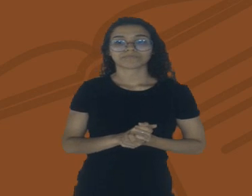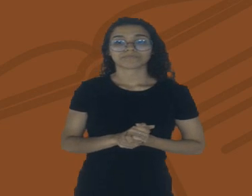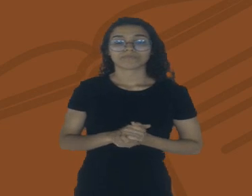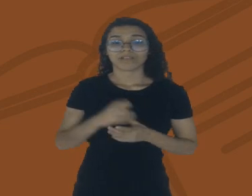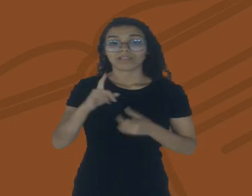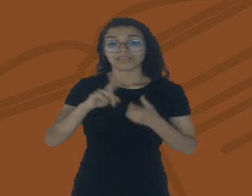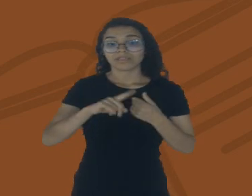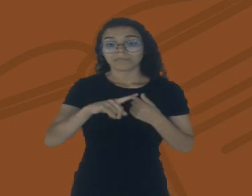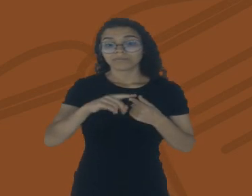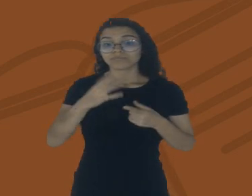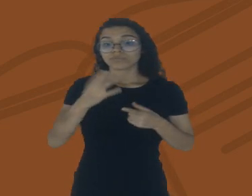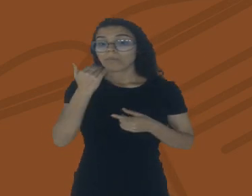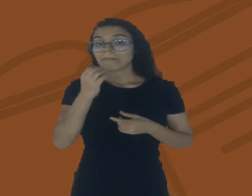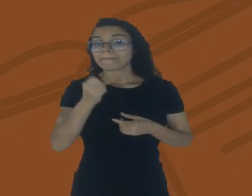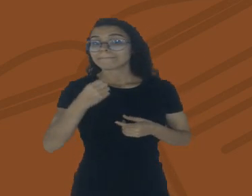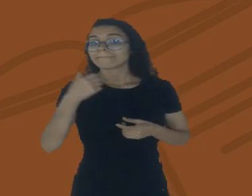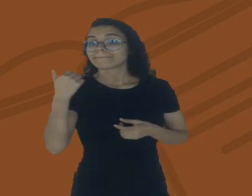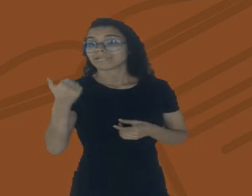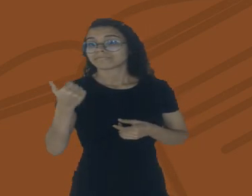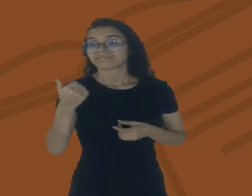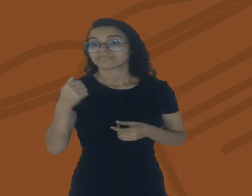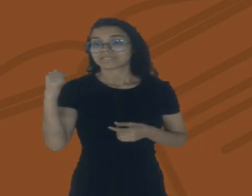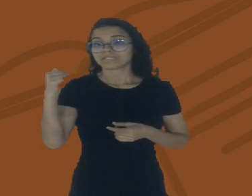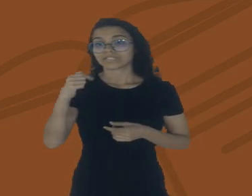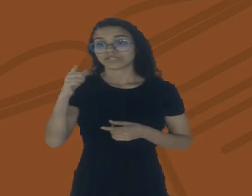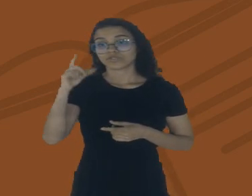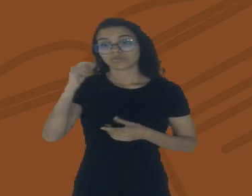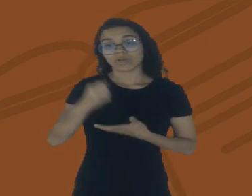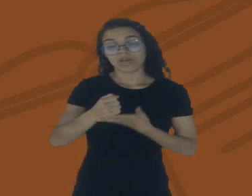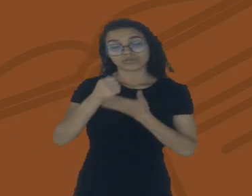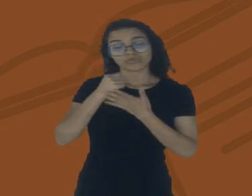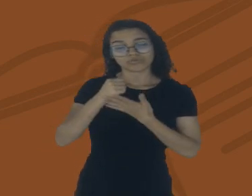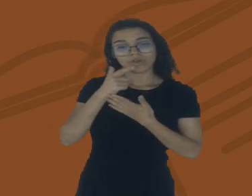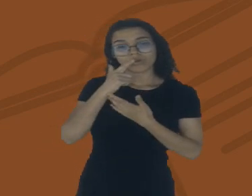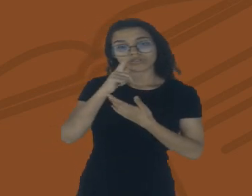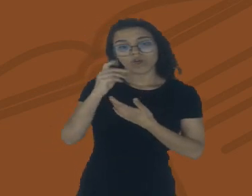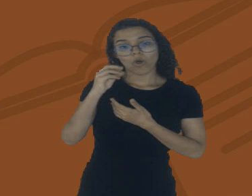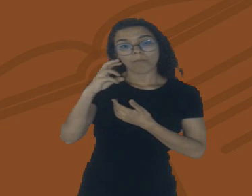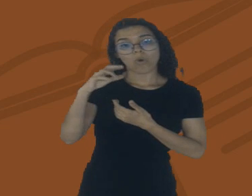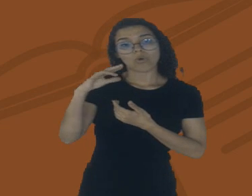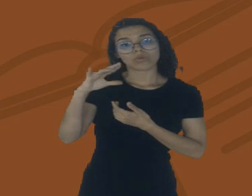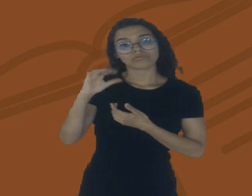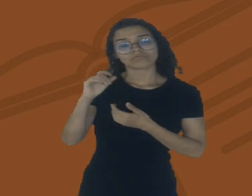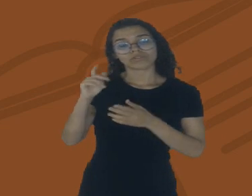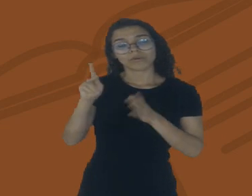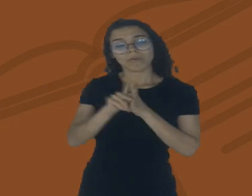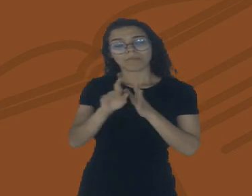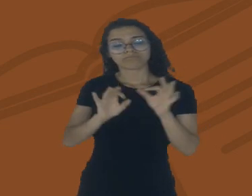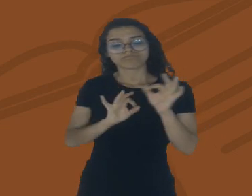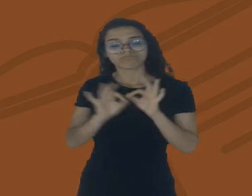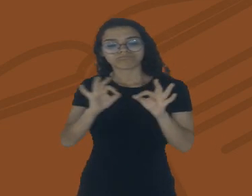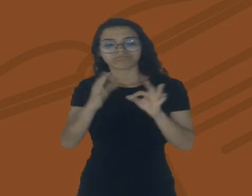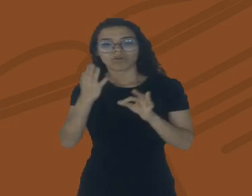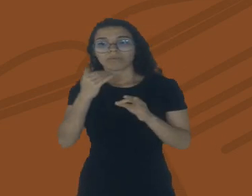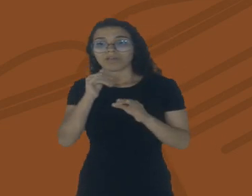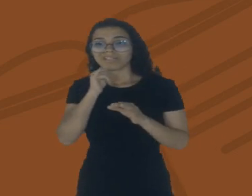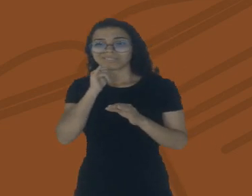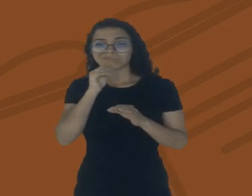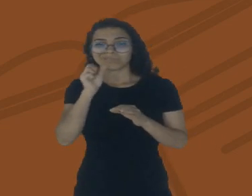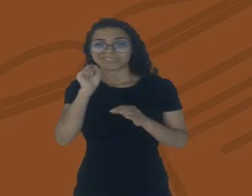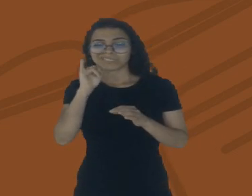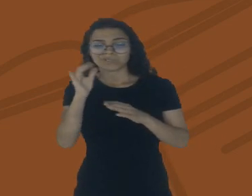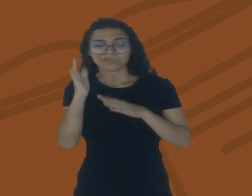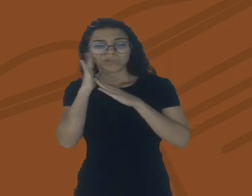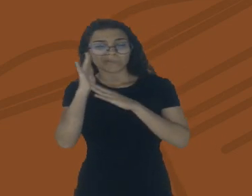Controlar o apetite. O sono ajuda a regular os hormônios que afetam e controlam o apetite. Por isso, quando se dorme mal, esses hormônios